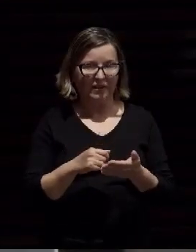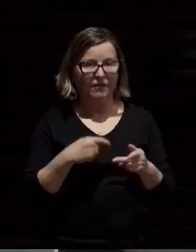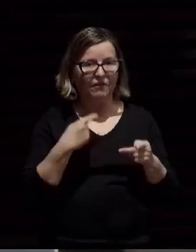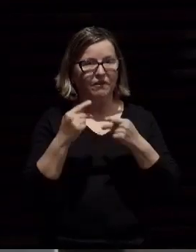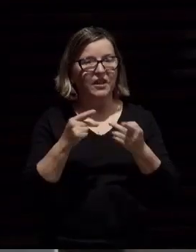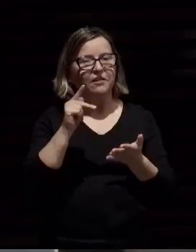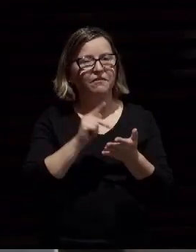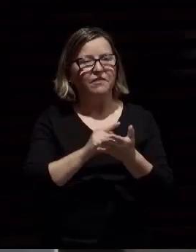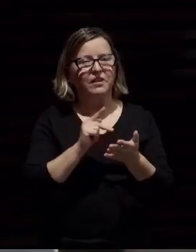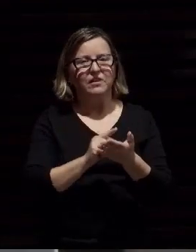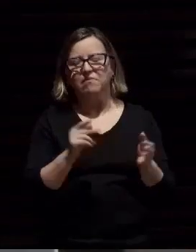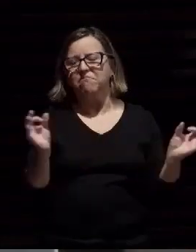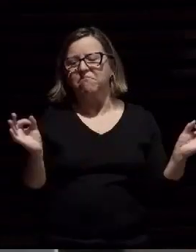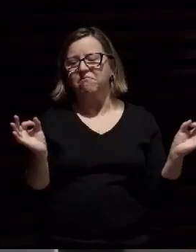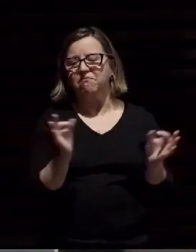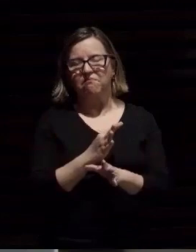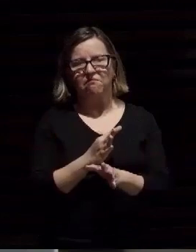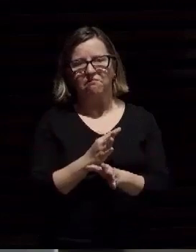absoluta,